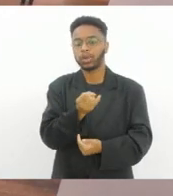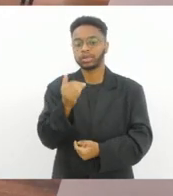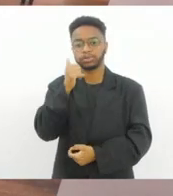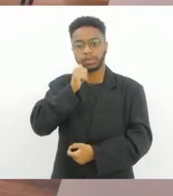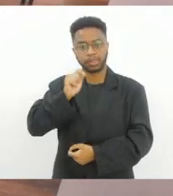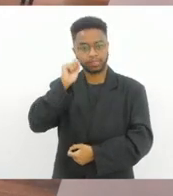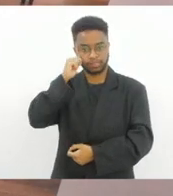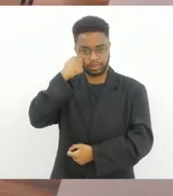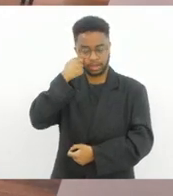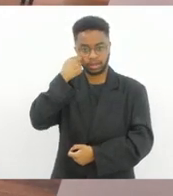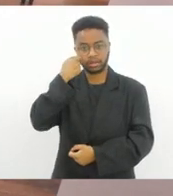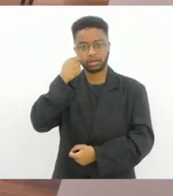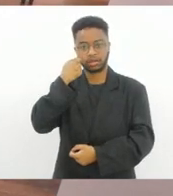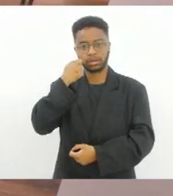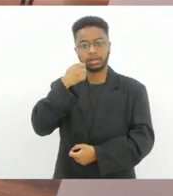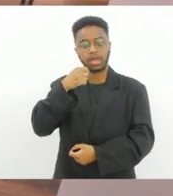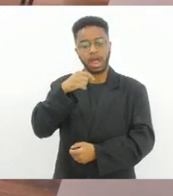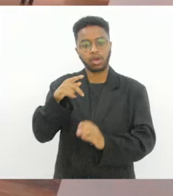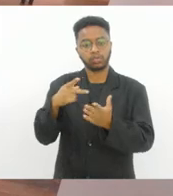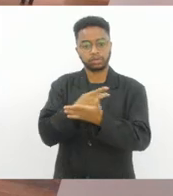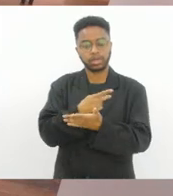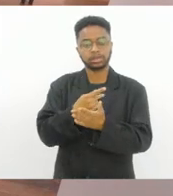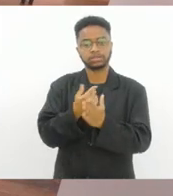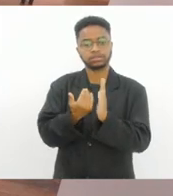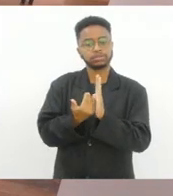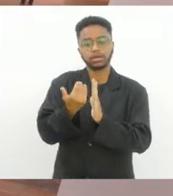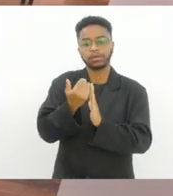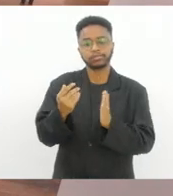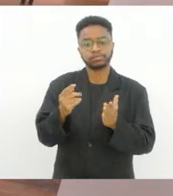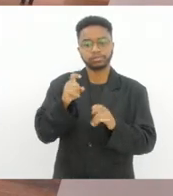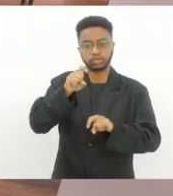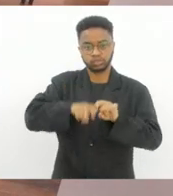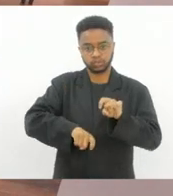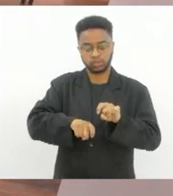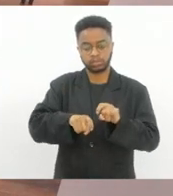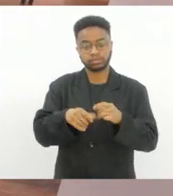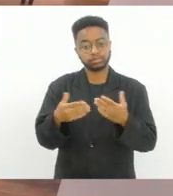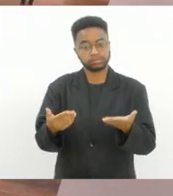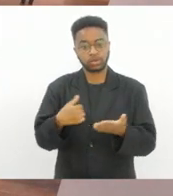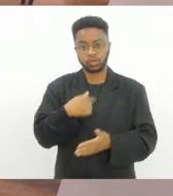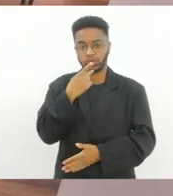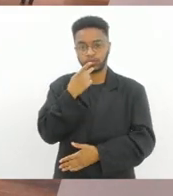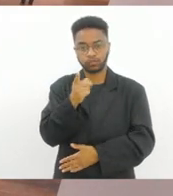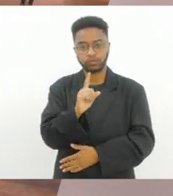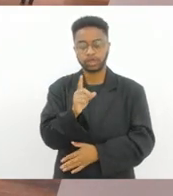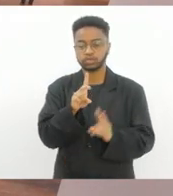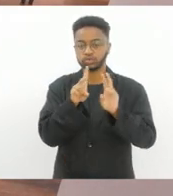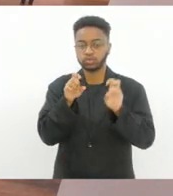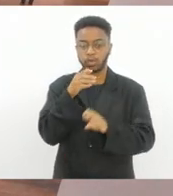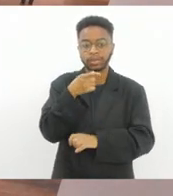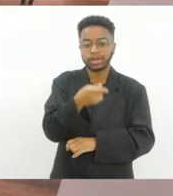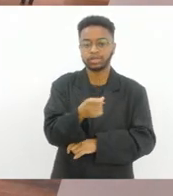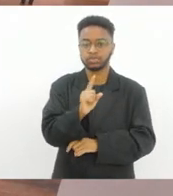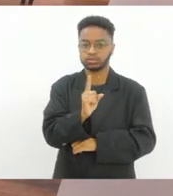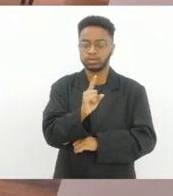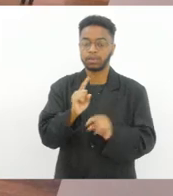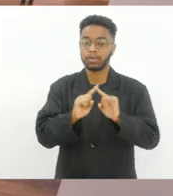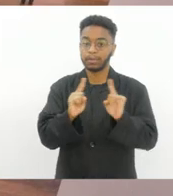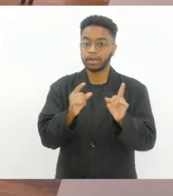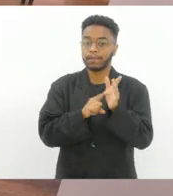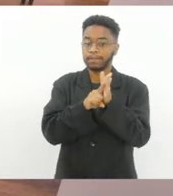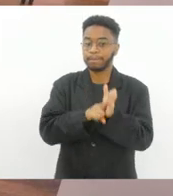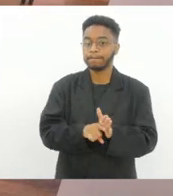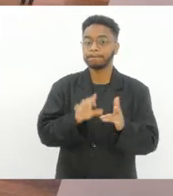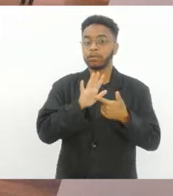negras como maior vitimadas, né, do estupro, eu não vou falar especificamente disso, mas o mapeamento mostra que as